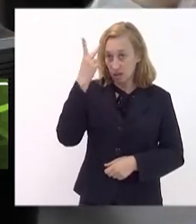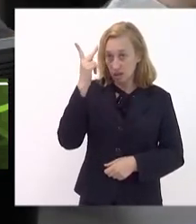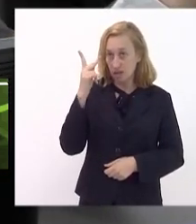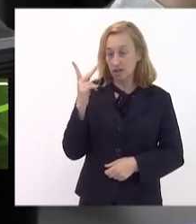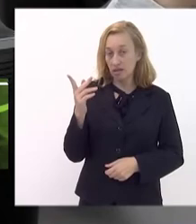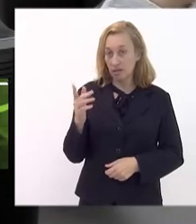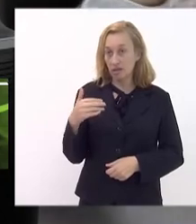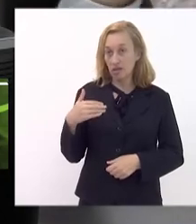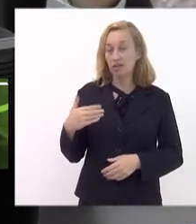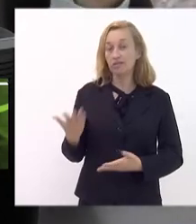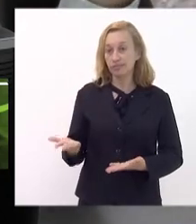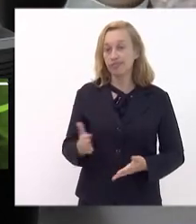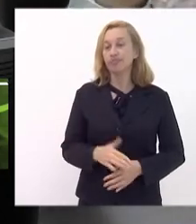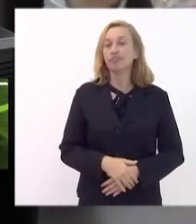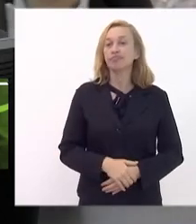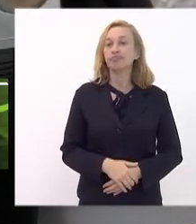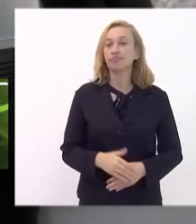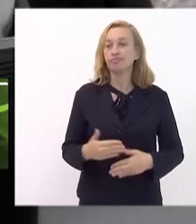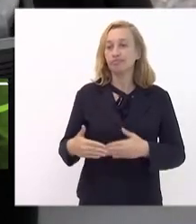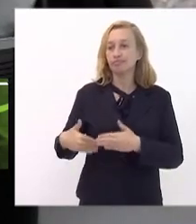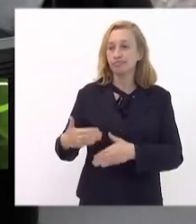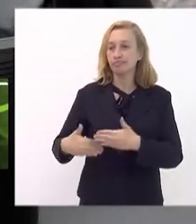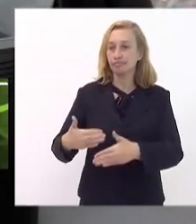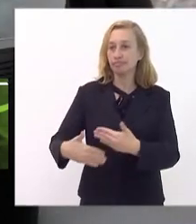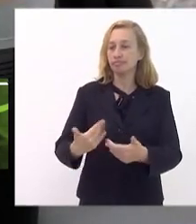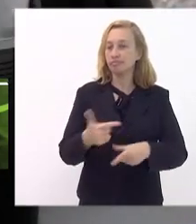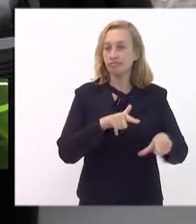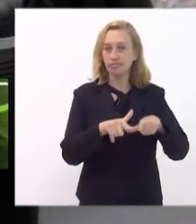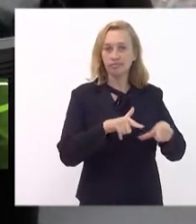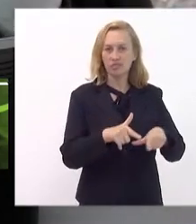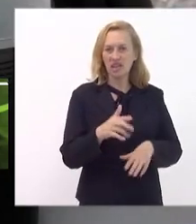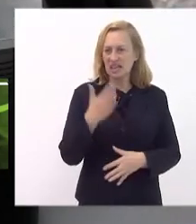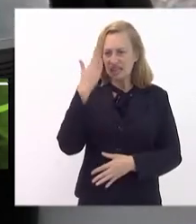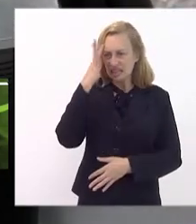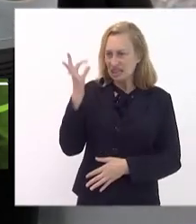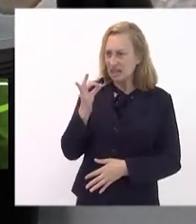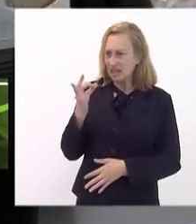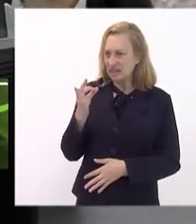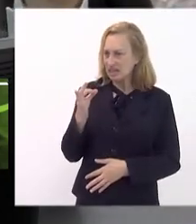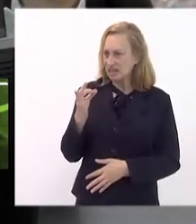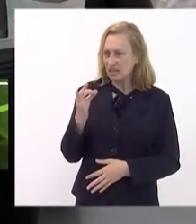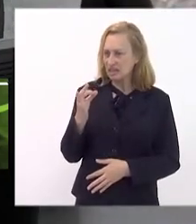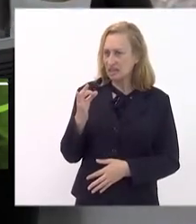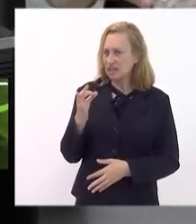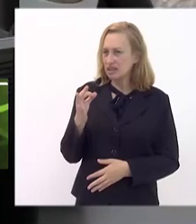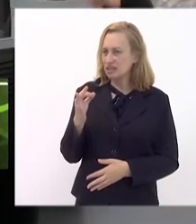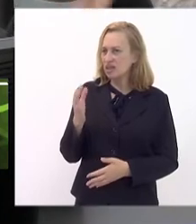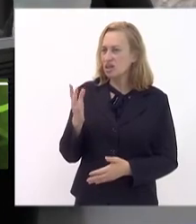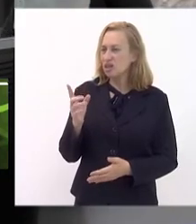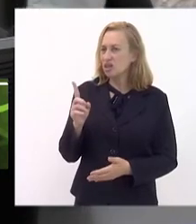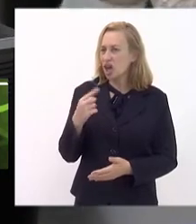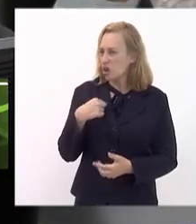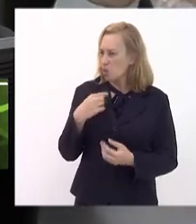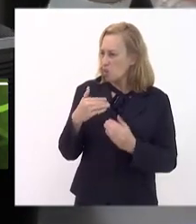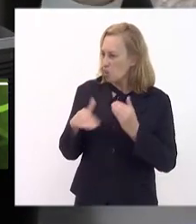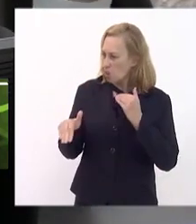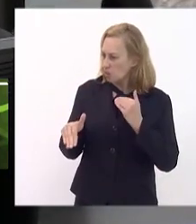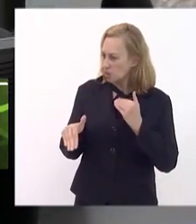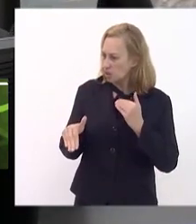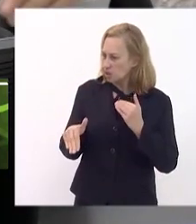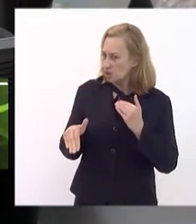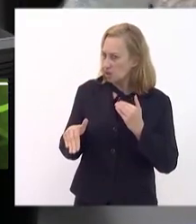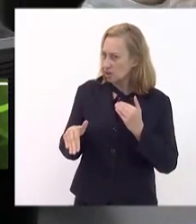legado. Né? Nada contra o saber dos senhores, o conhecimento, absolutamente. Isso é uma questão minha com o Estado.